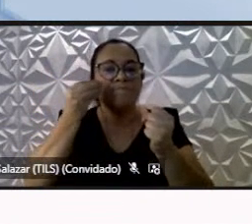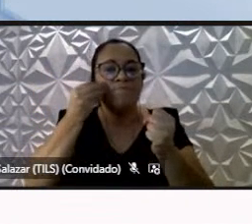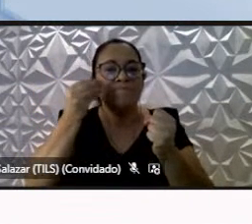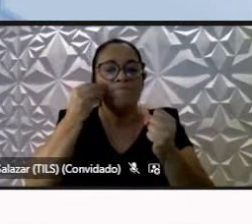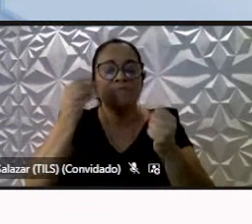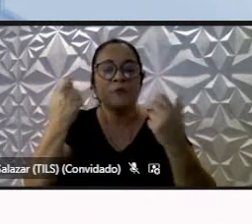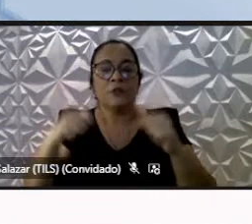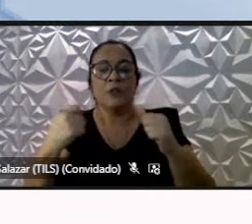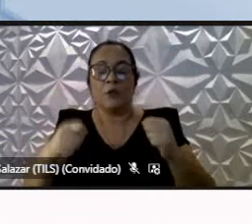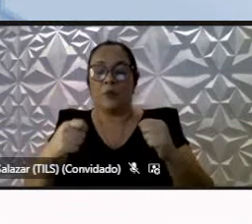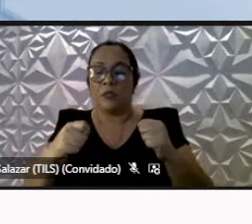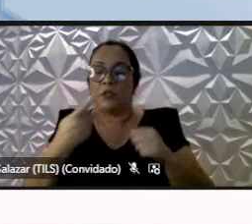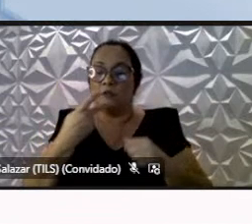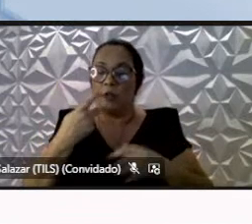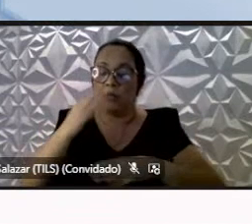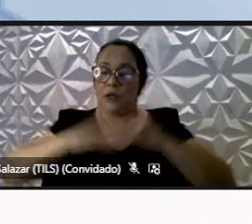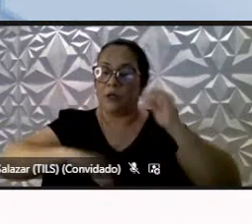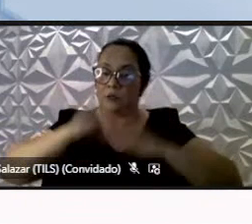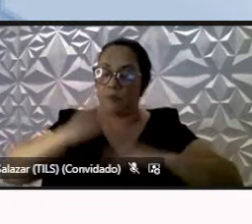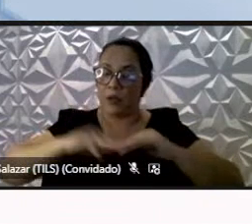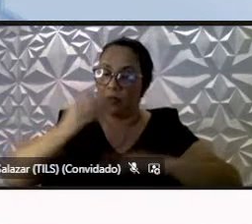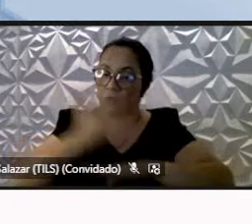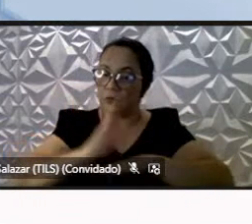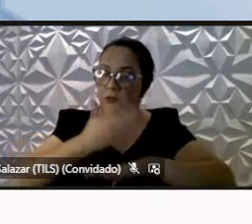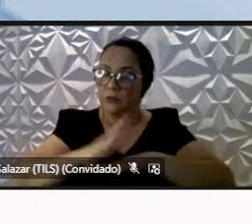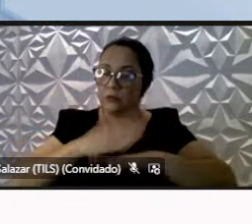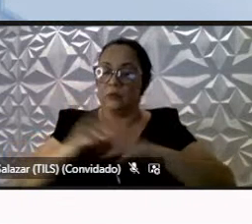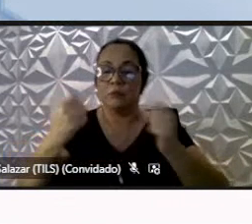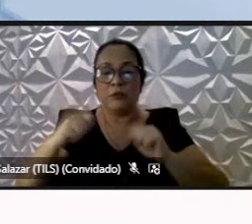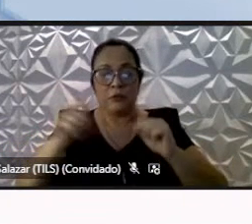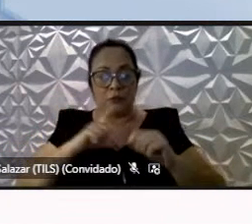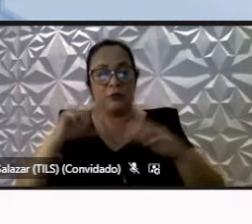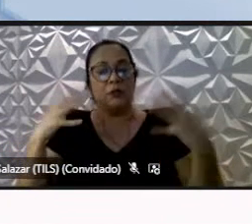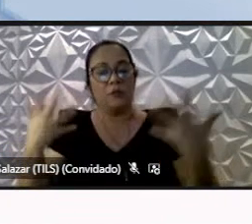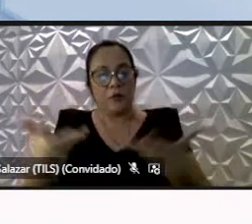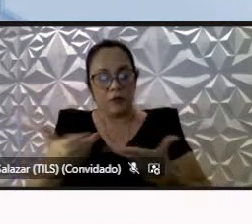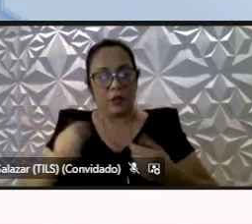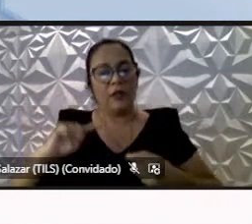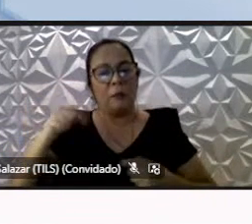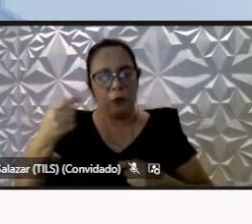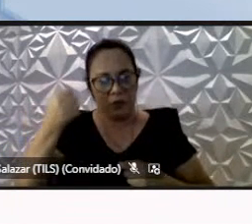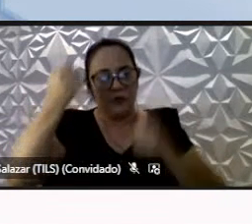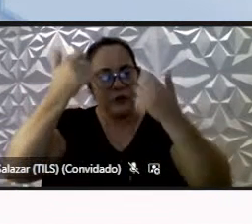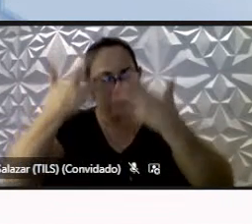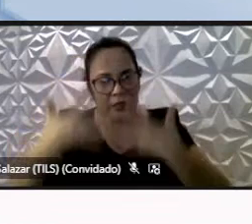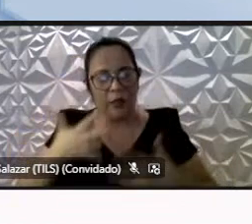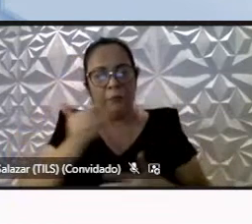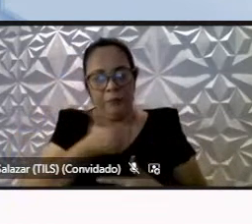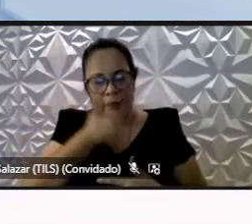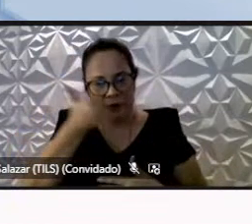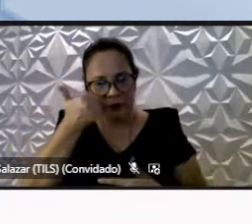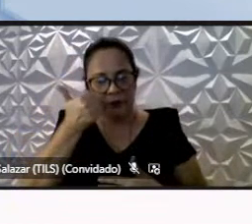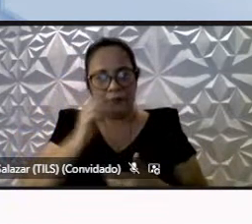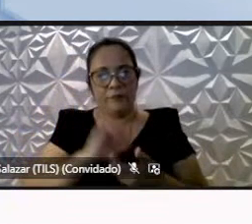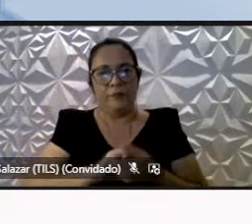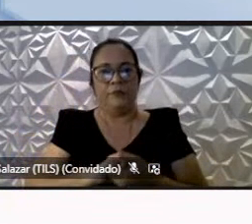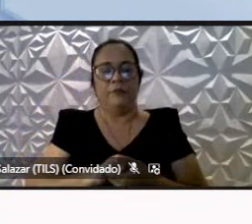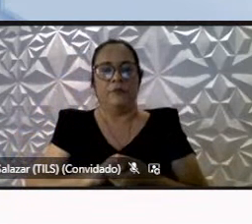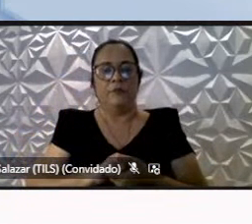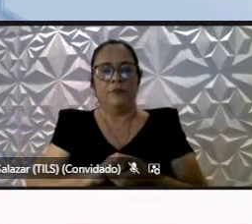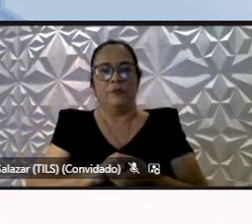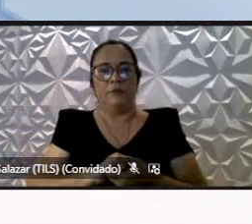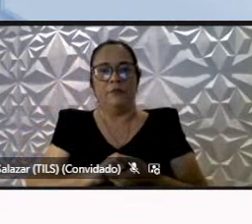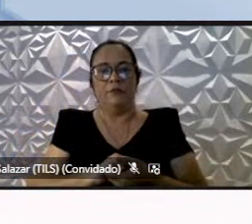essa prática deve ser de alta qualidade, e a gente vai voltar isso daqui um pouco. So what can we expect from good